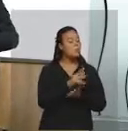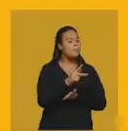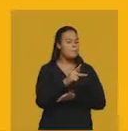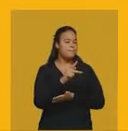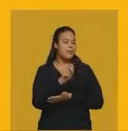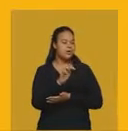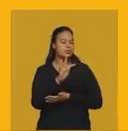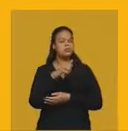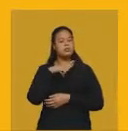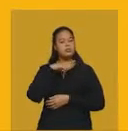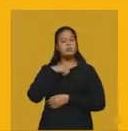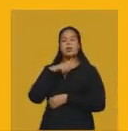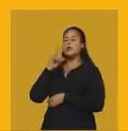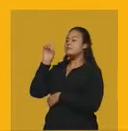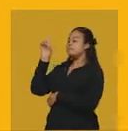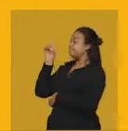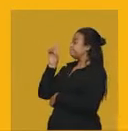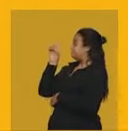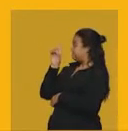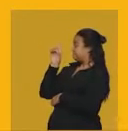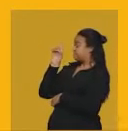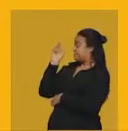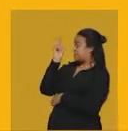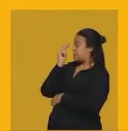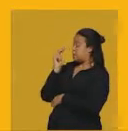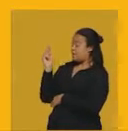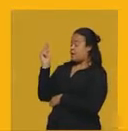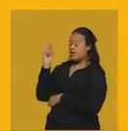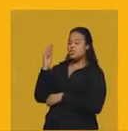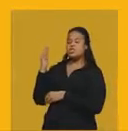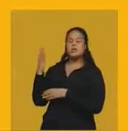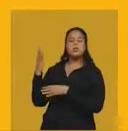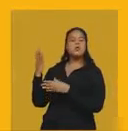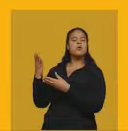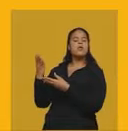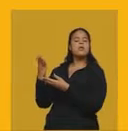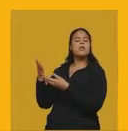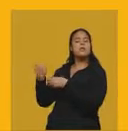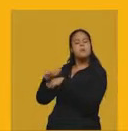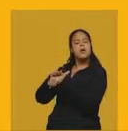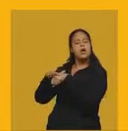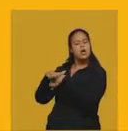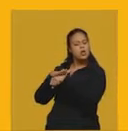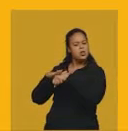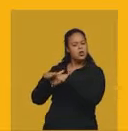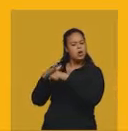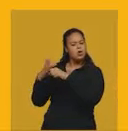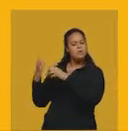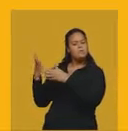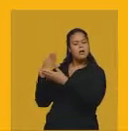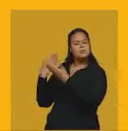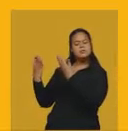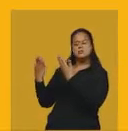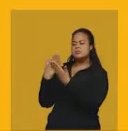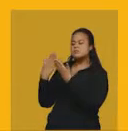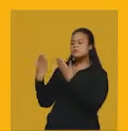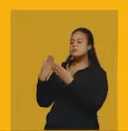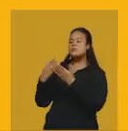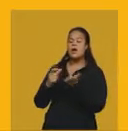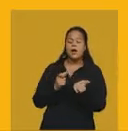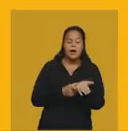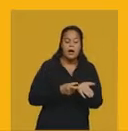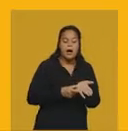imagem. E aí, como vocês podem ver, é uma conversa, né, de aplicativo de conversa,